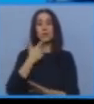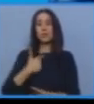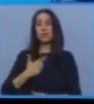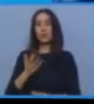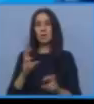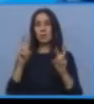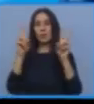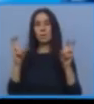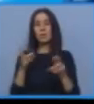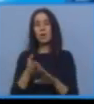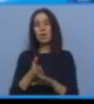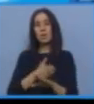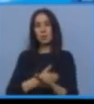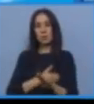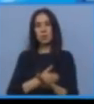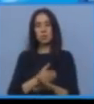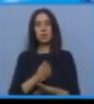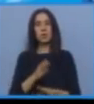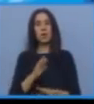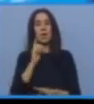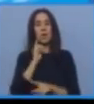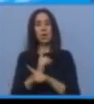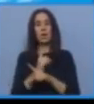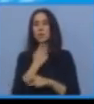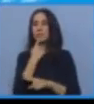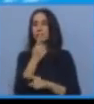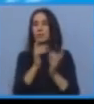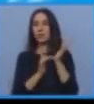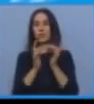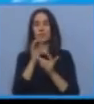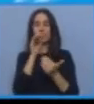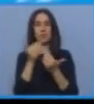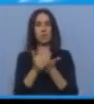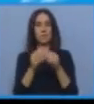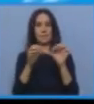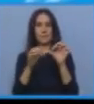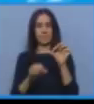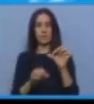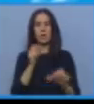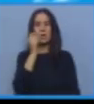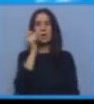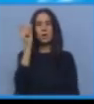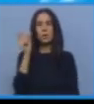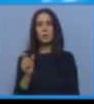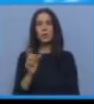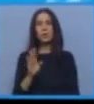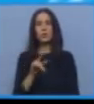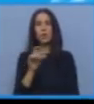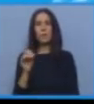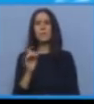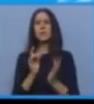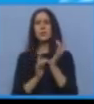capítulo imediatamente anterior ao relatar a morte de Jesus. João nem diz que Jesus